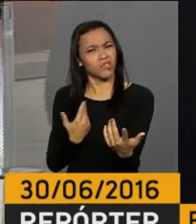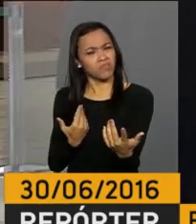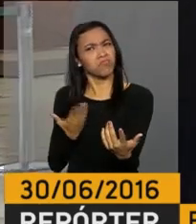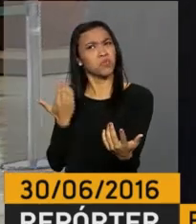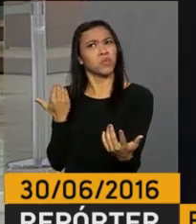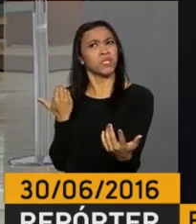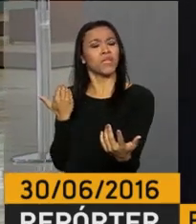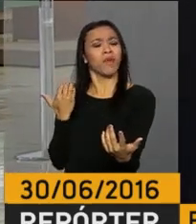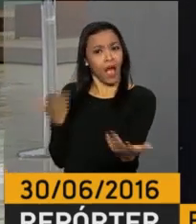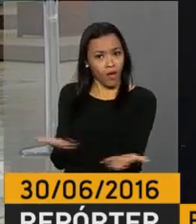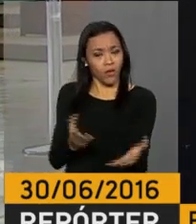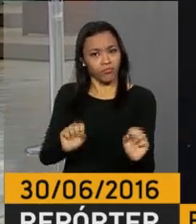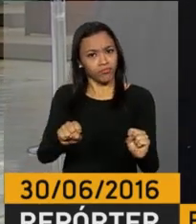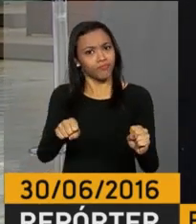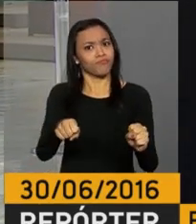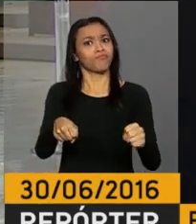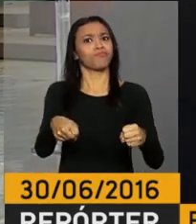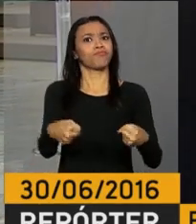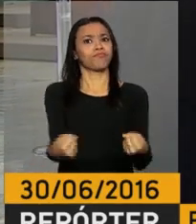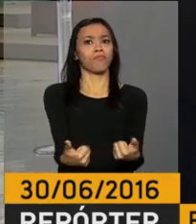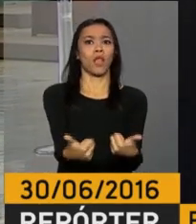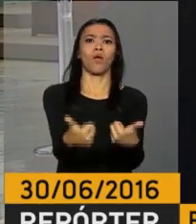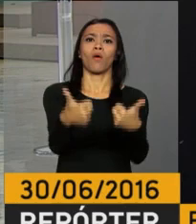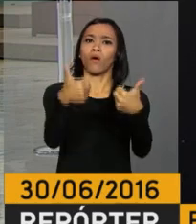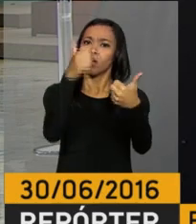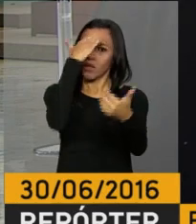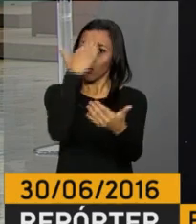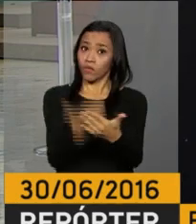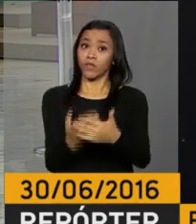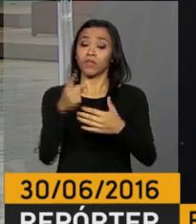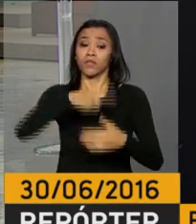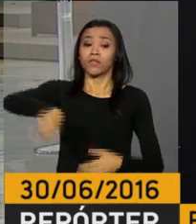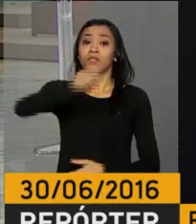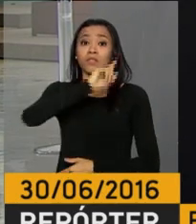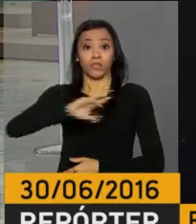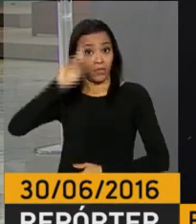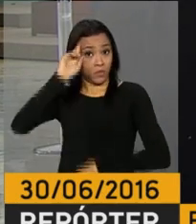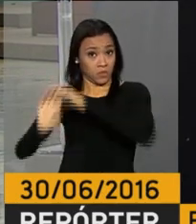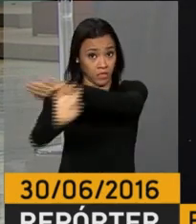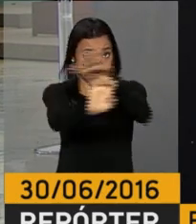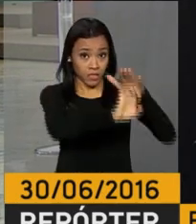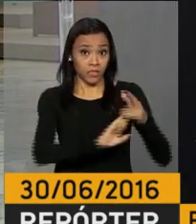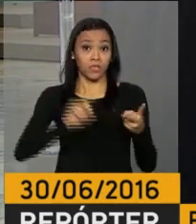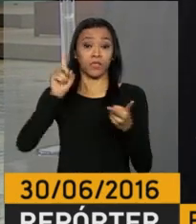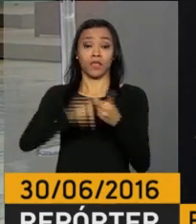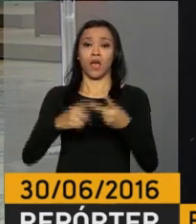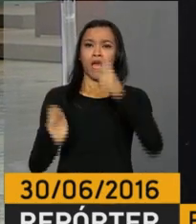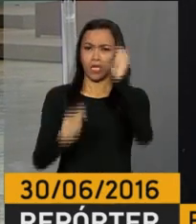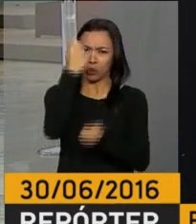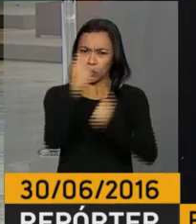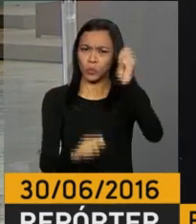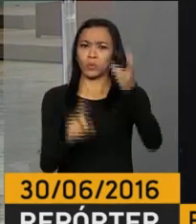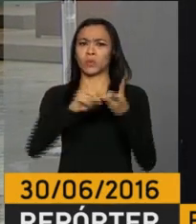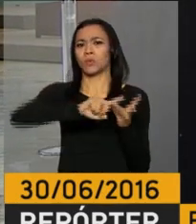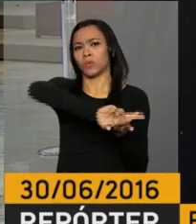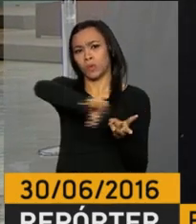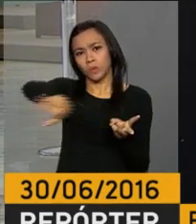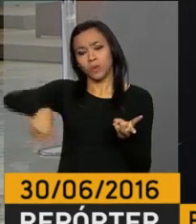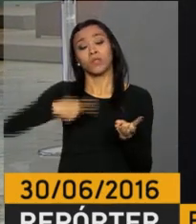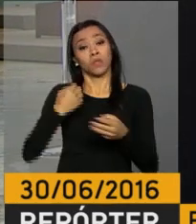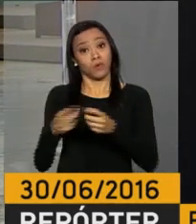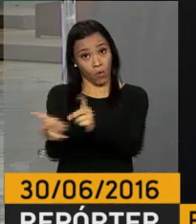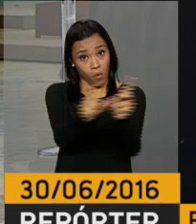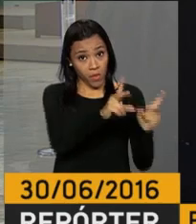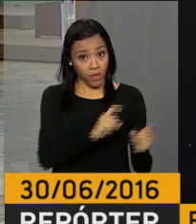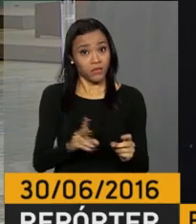tempo a confiança começa a dar sinais de melhora tanto entre os empresários na indústria no comércio e na sociedade de um modo geral como é que o Senor avalia essa